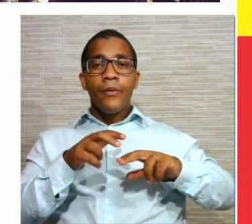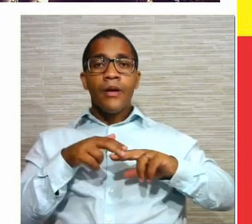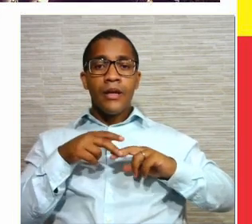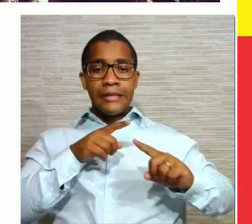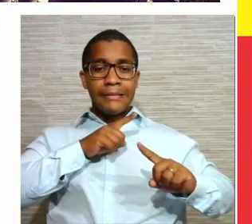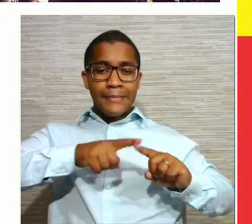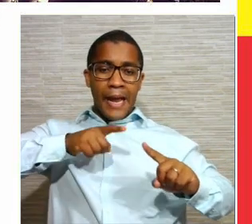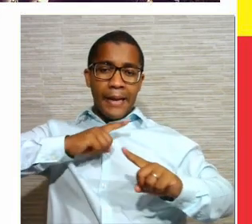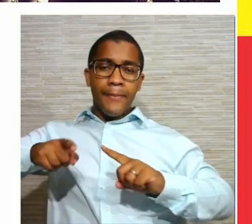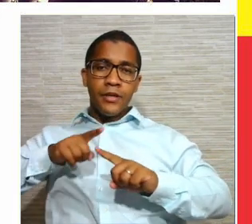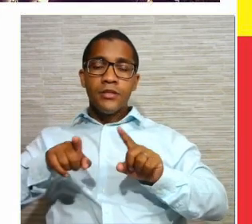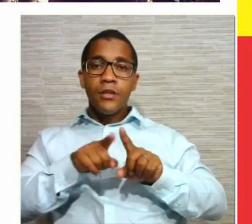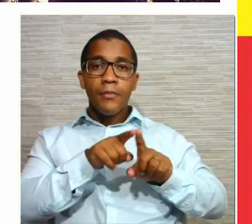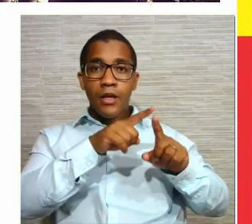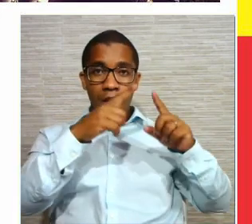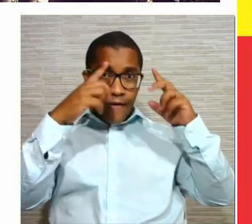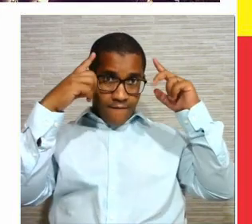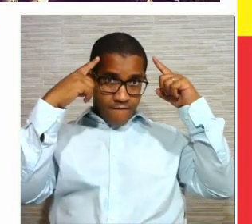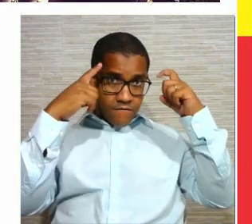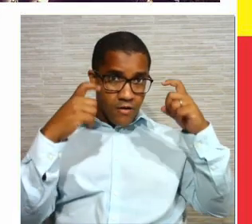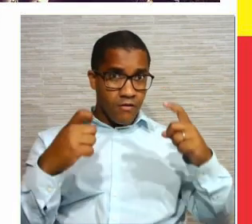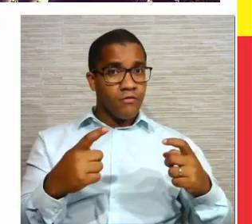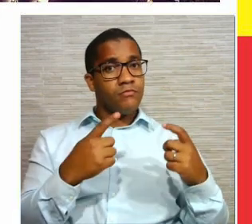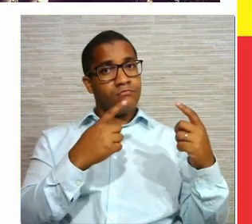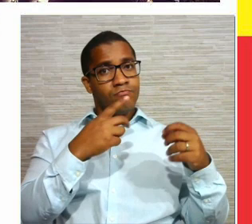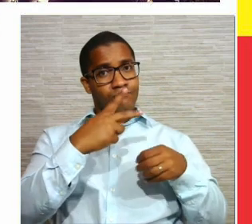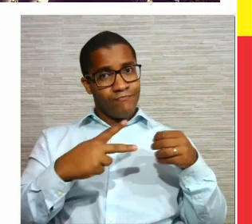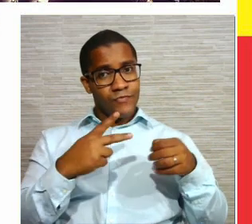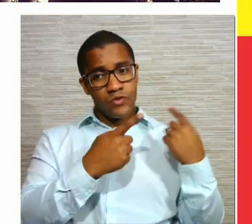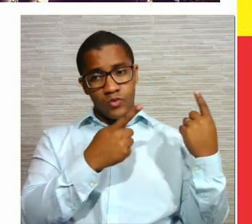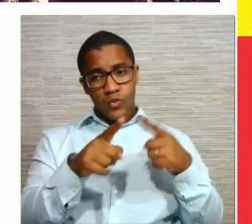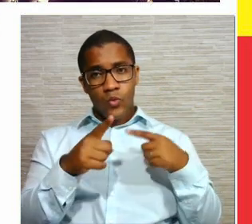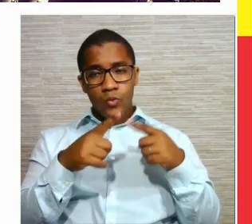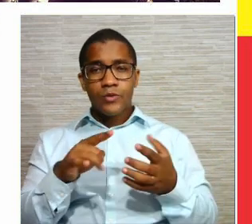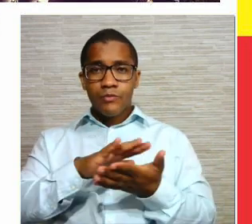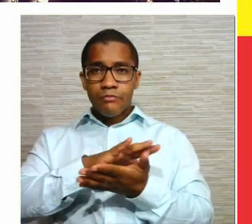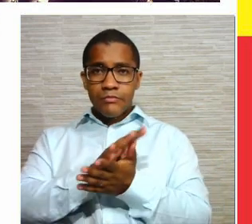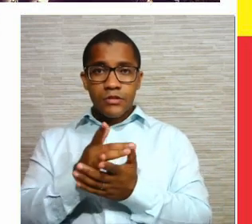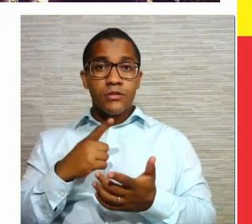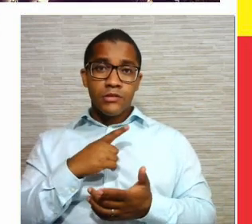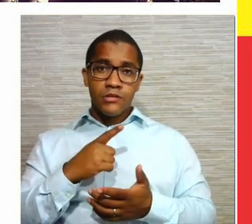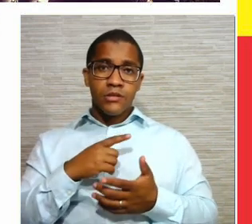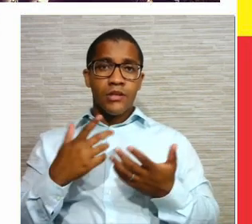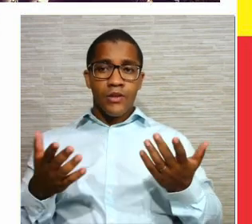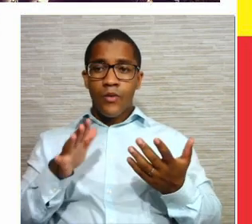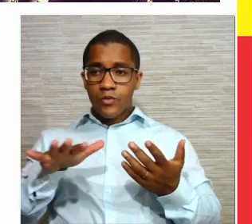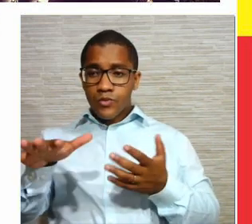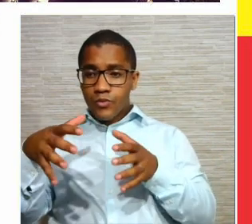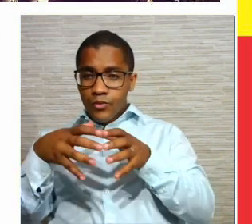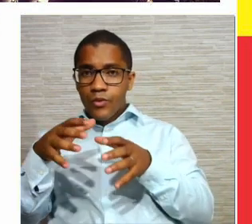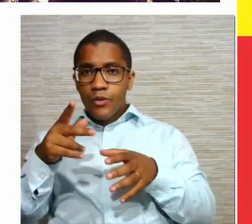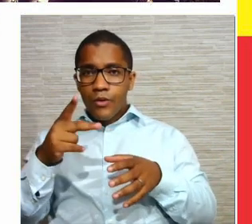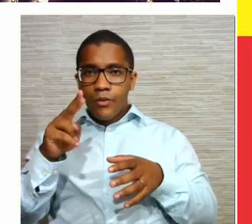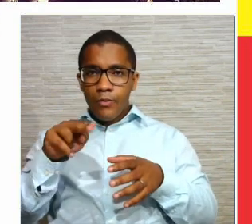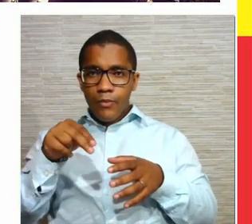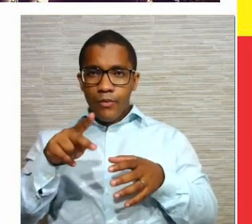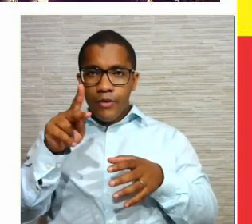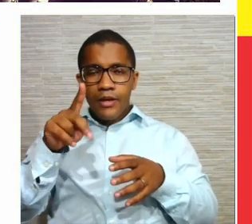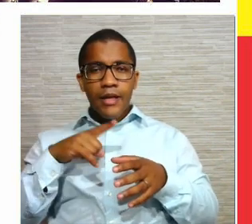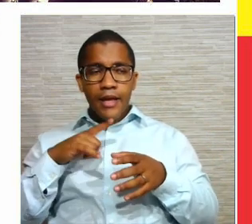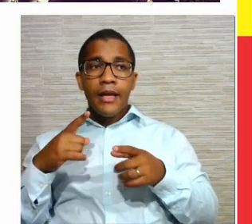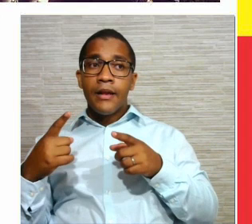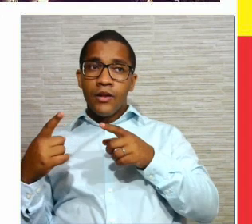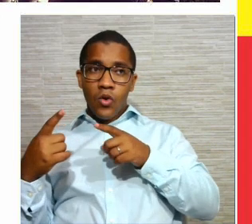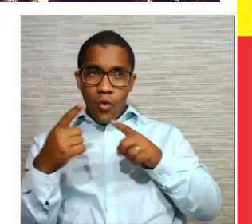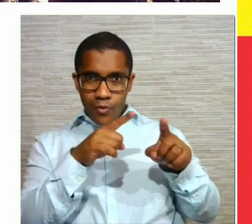repressão violenta. Então, assim, eles criticavam, né, essa repressão, esse momento, né, que o Brasil vivia. A